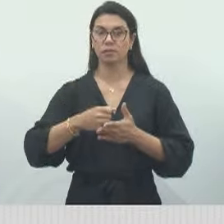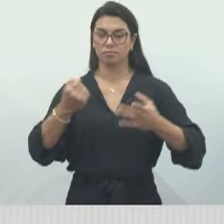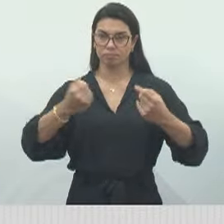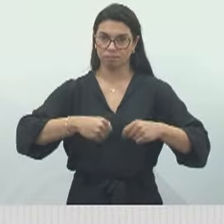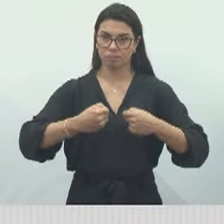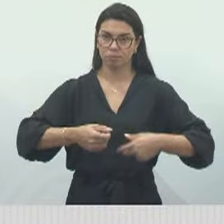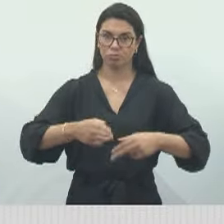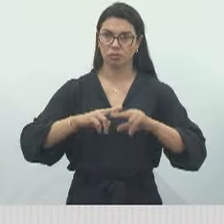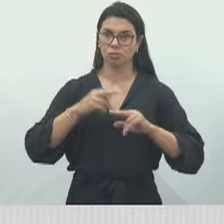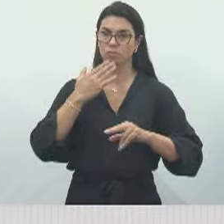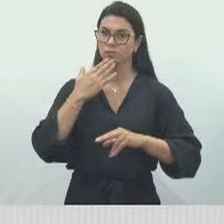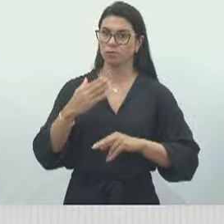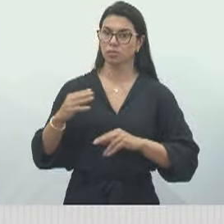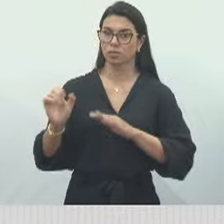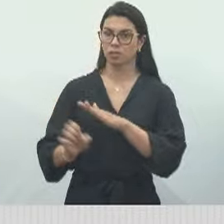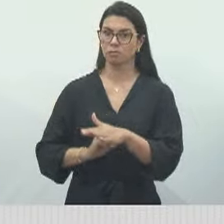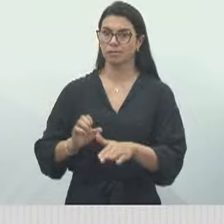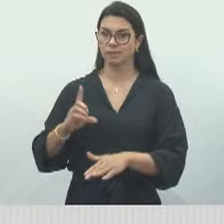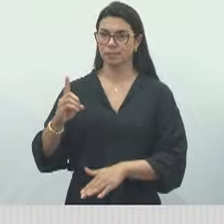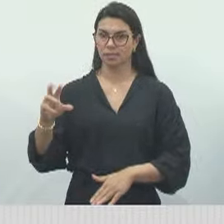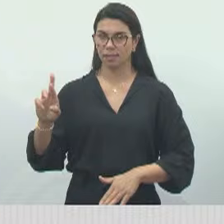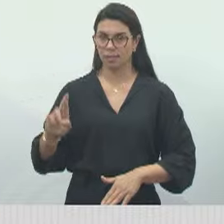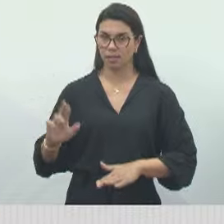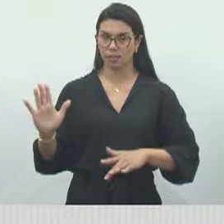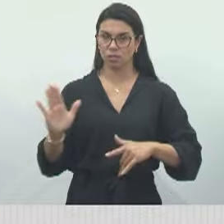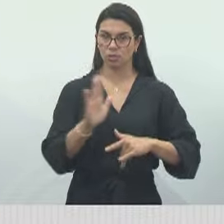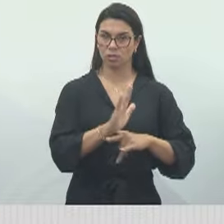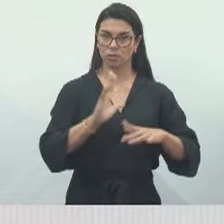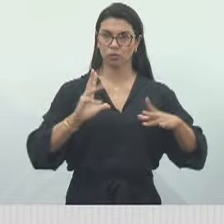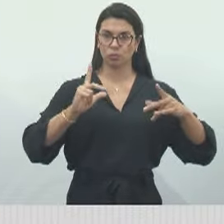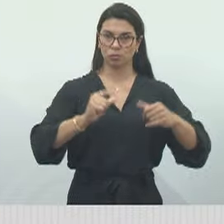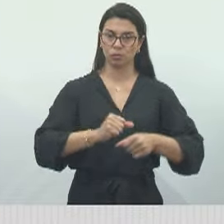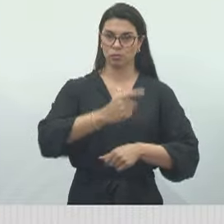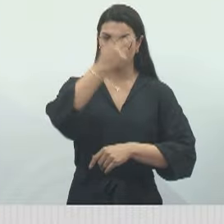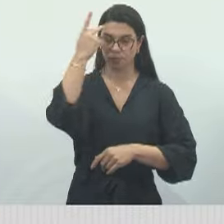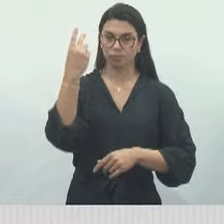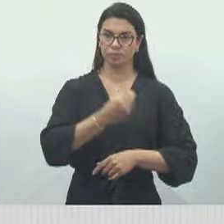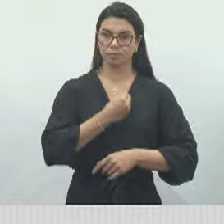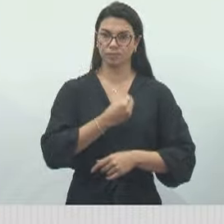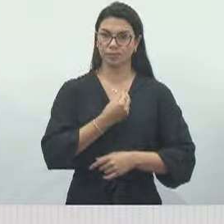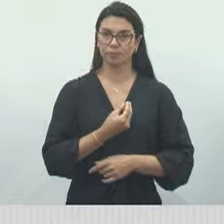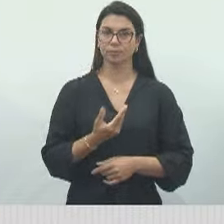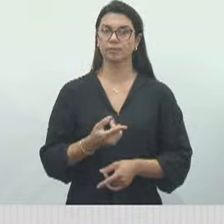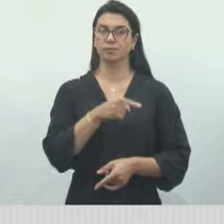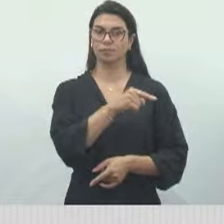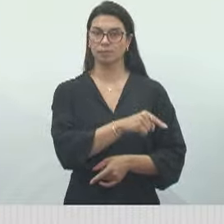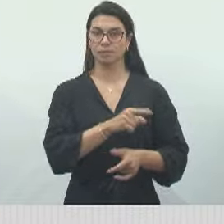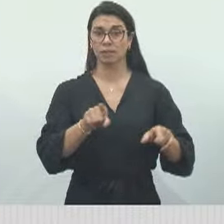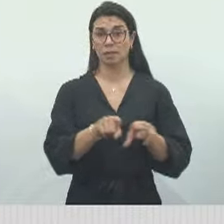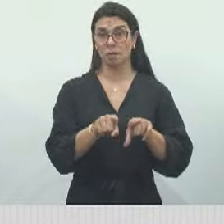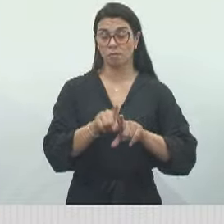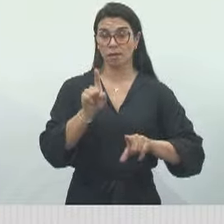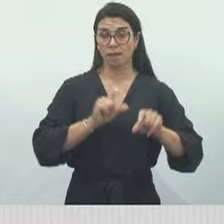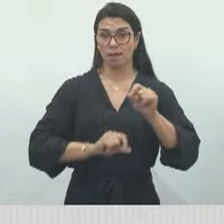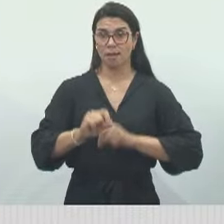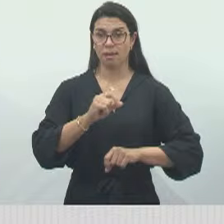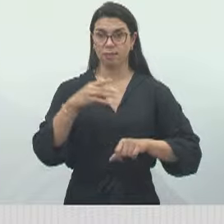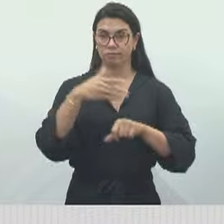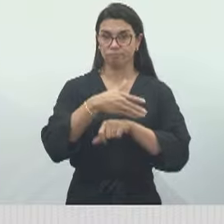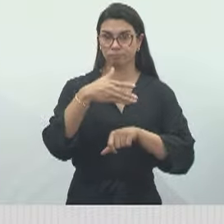ao DR para ajudar todos aqueles moradores e também quem trafega ali, né? Porque sabe